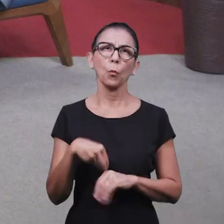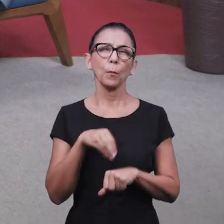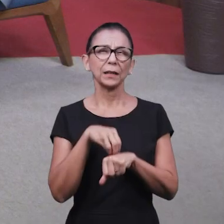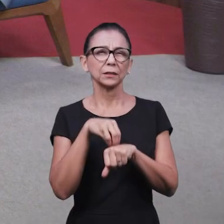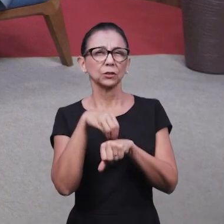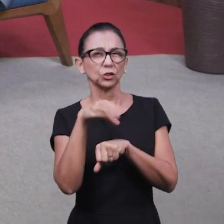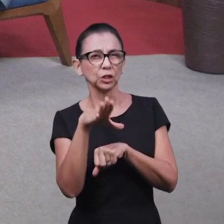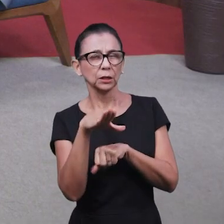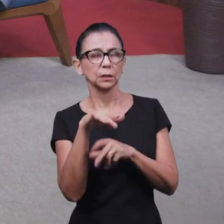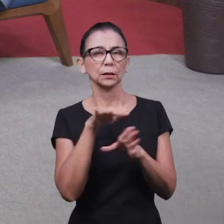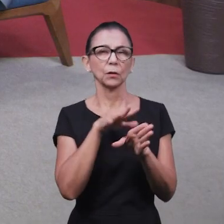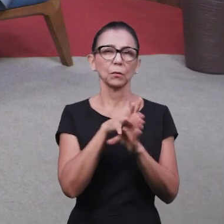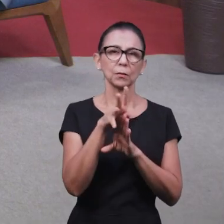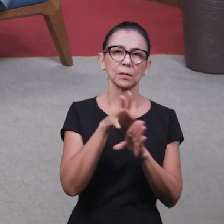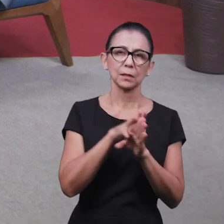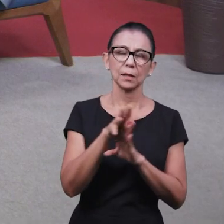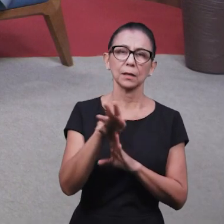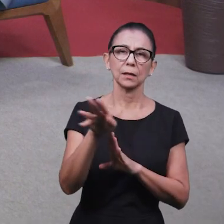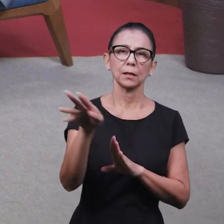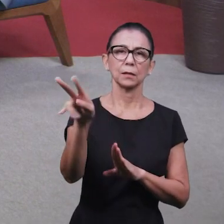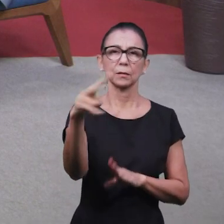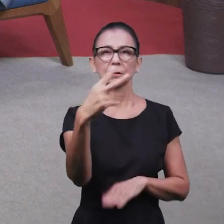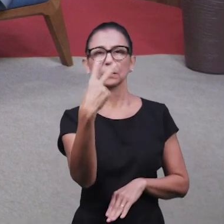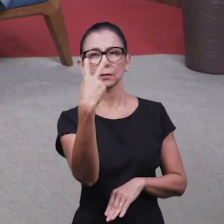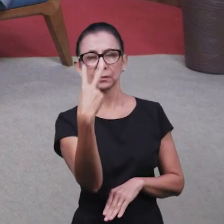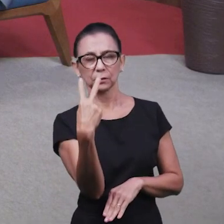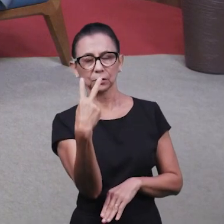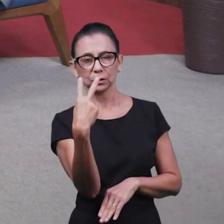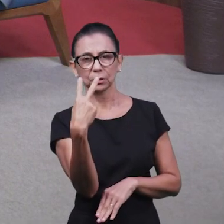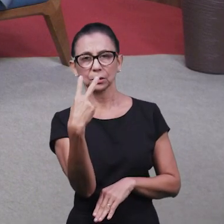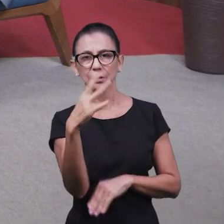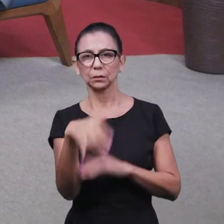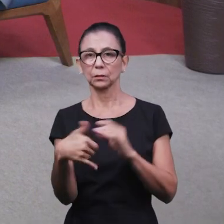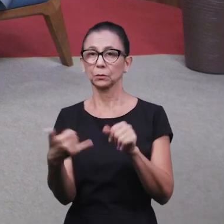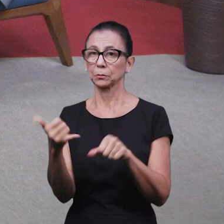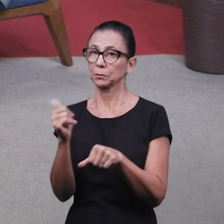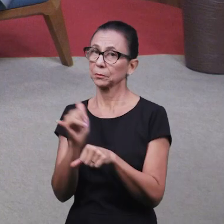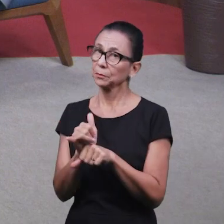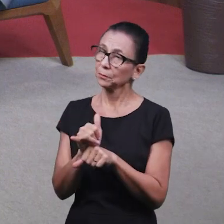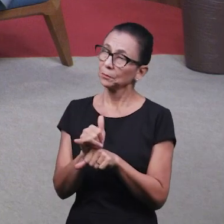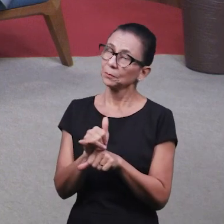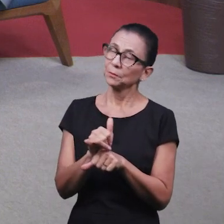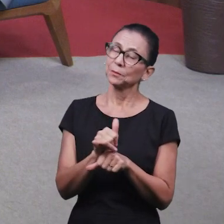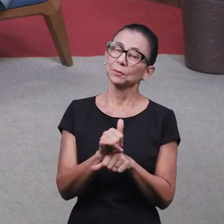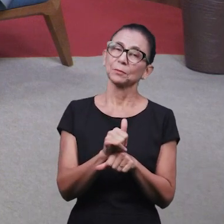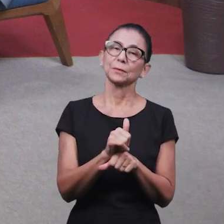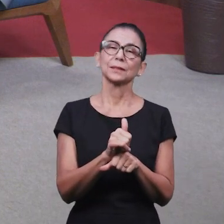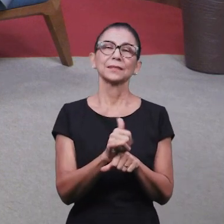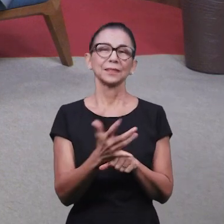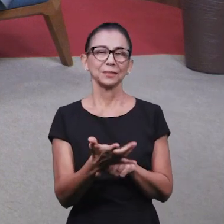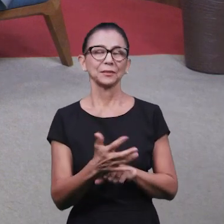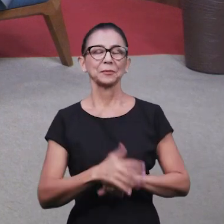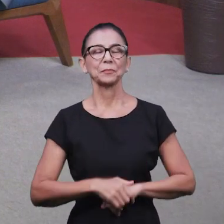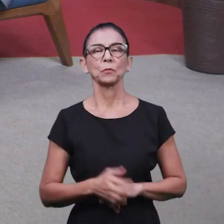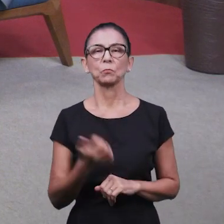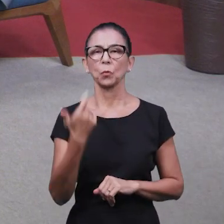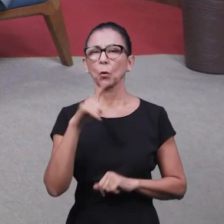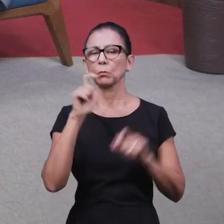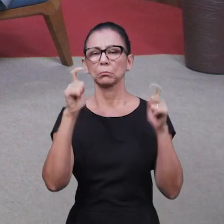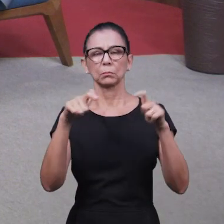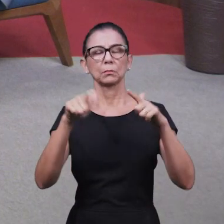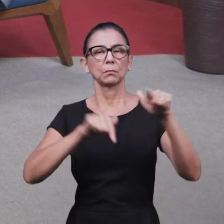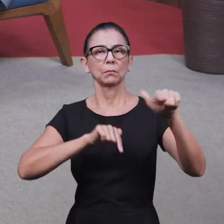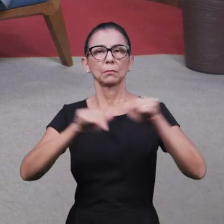que está nos assistindo, né, a pessoa que está em casa, que está nos vendo pelo YouTube, né, ou no trabalho, enfim, que está nos